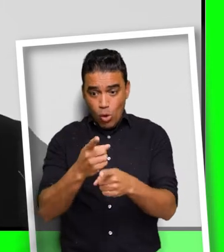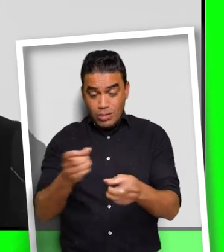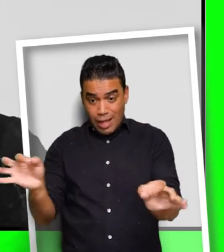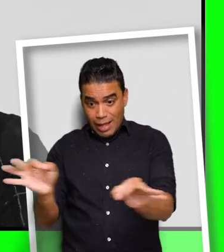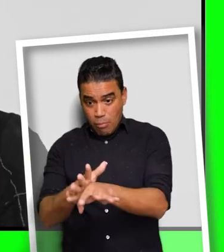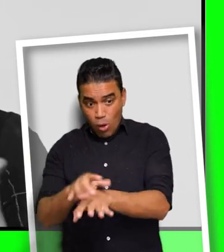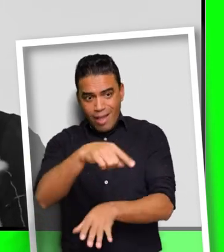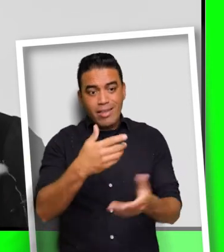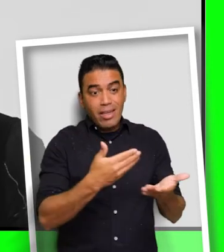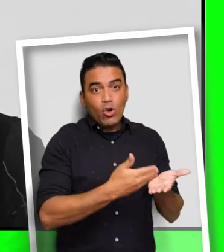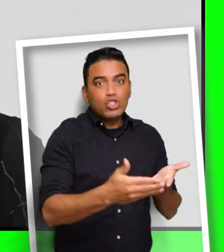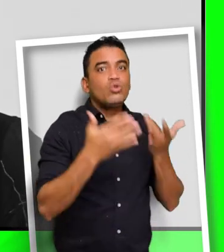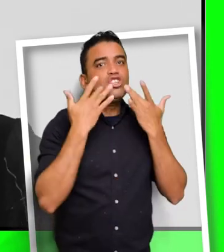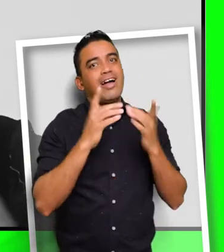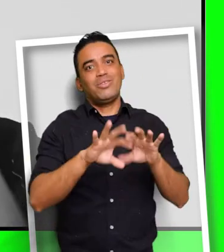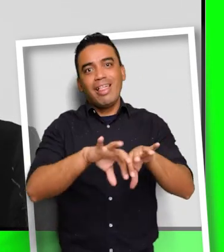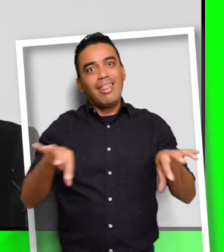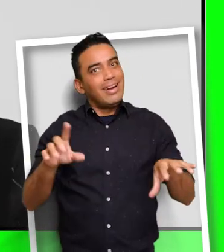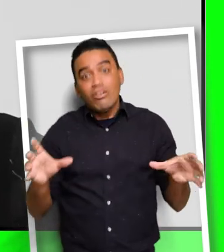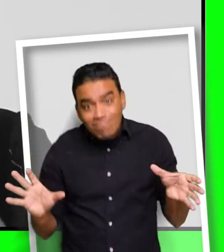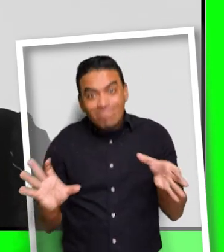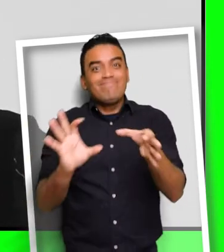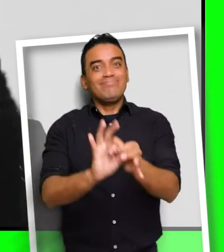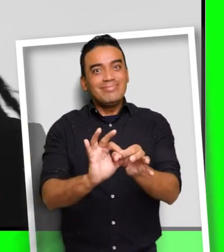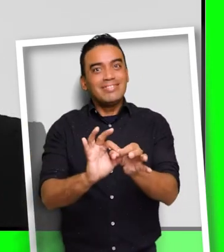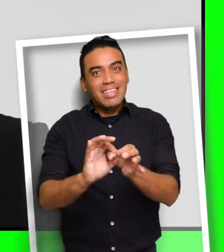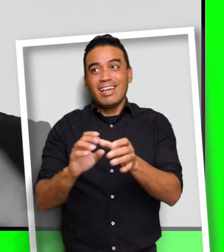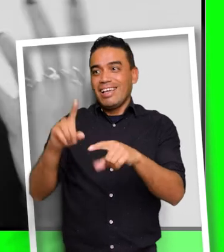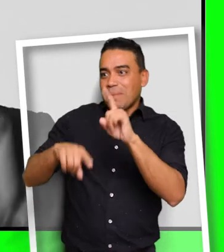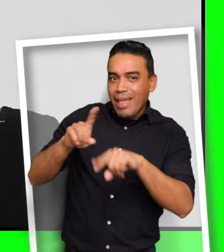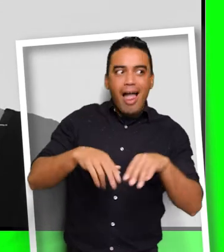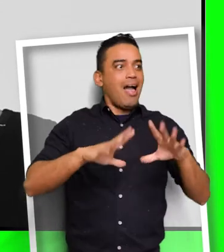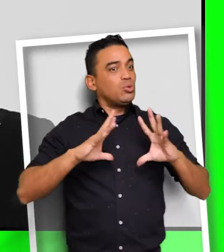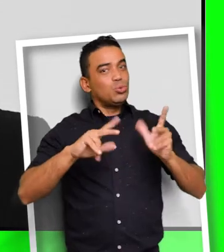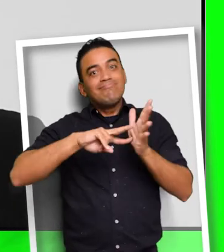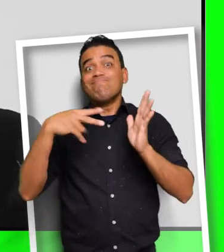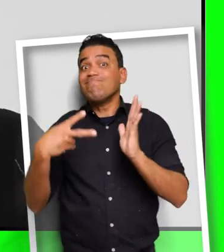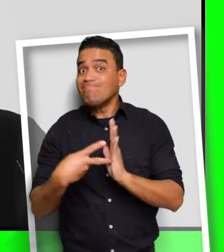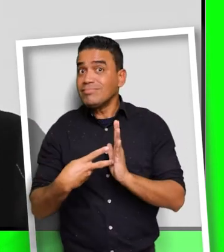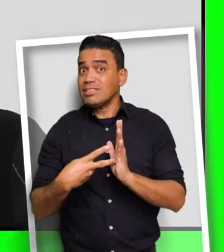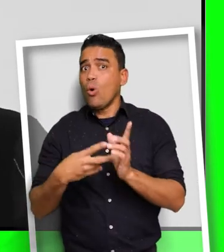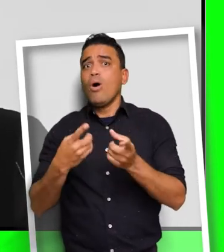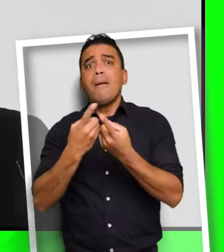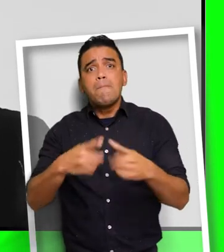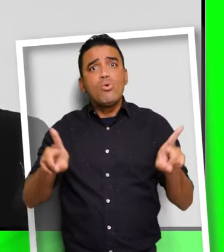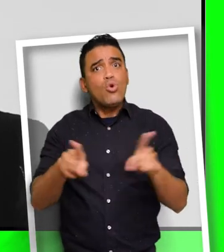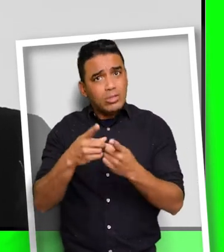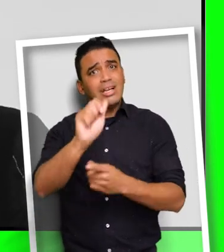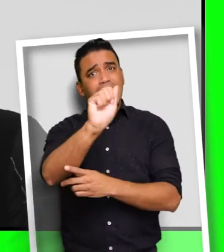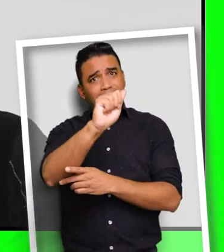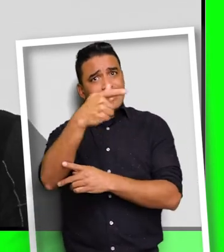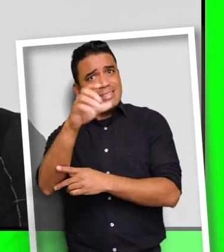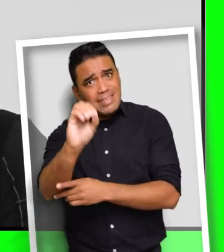depois volta. Aquilo está ali imbricado na cena, no cenário, faz todo sentido. Então aquela música é uma